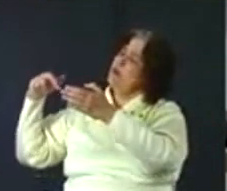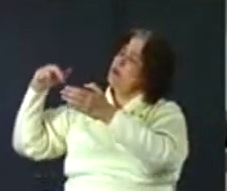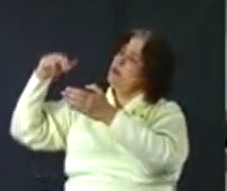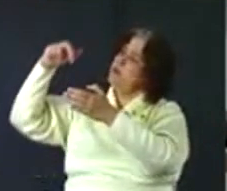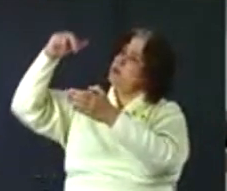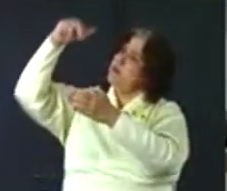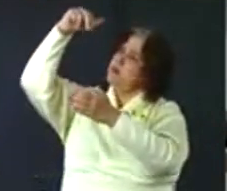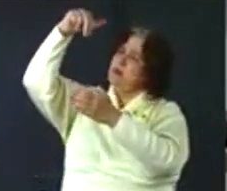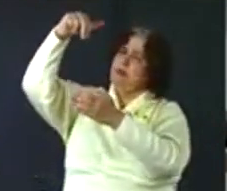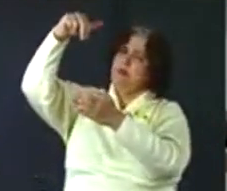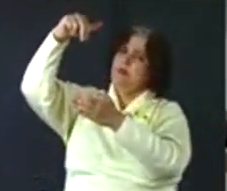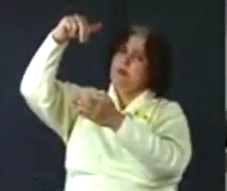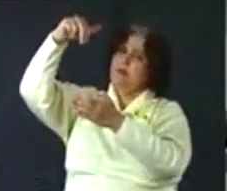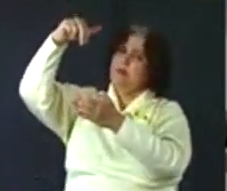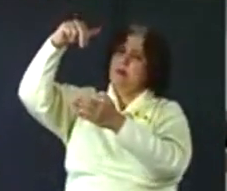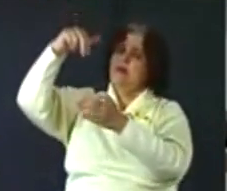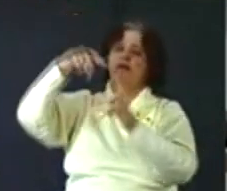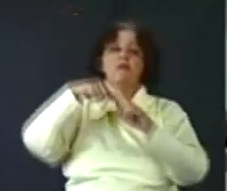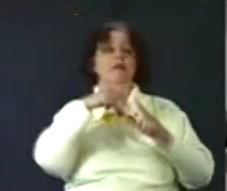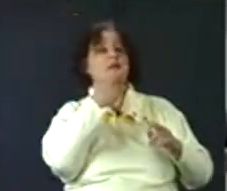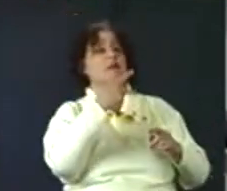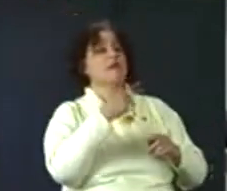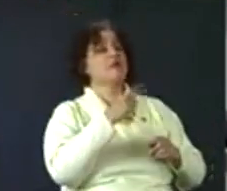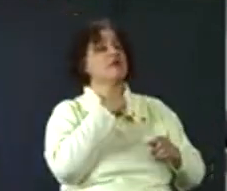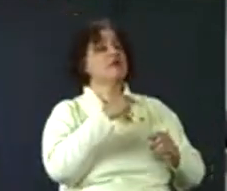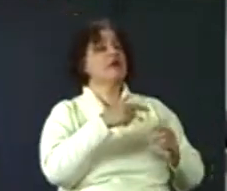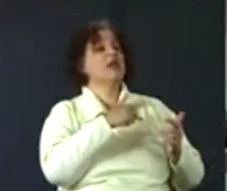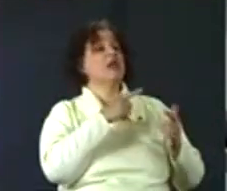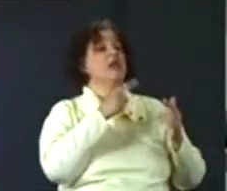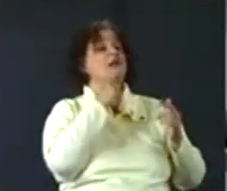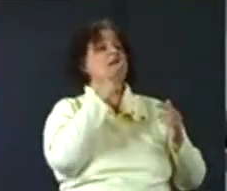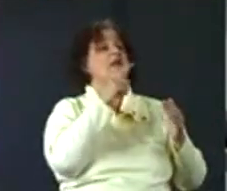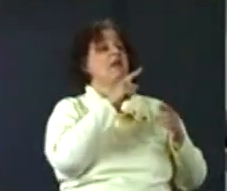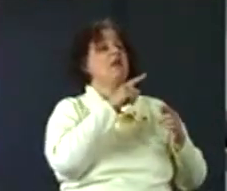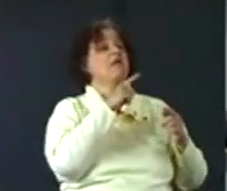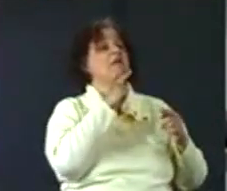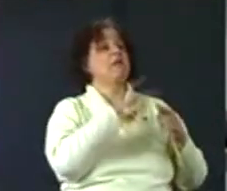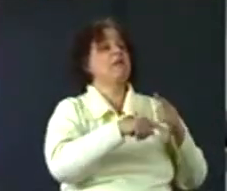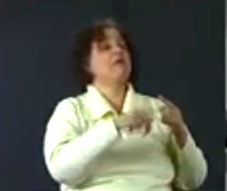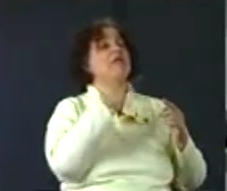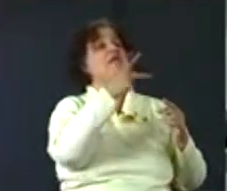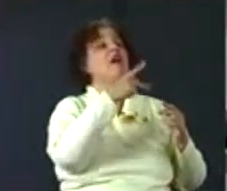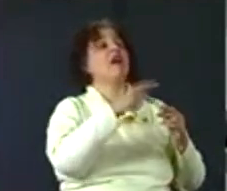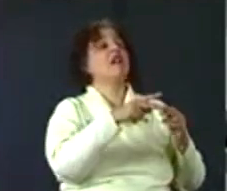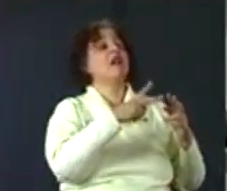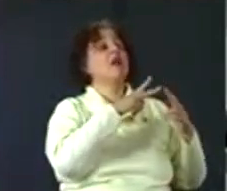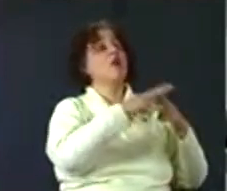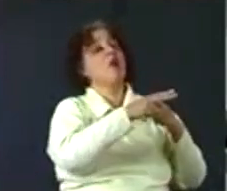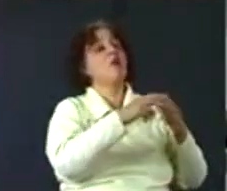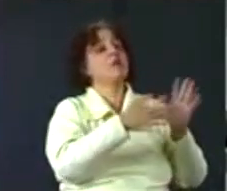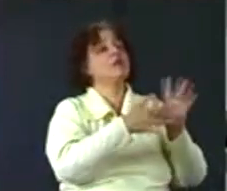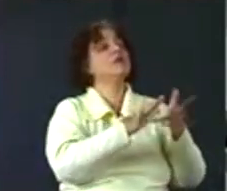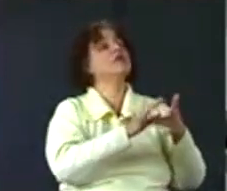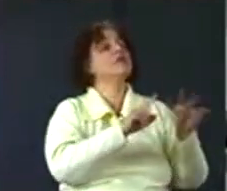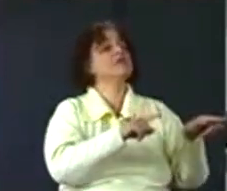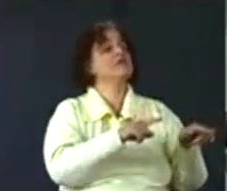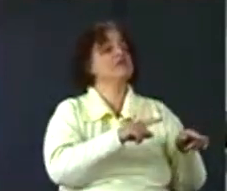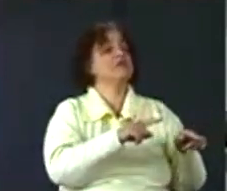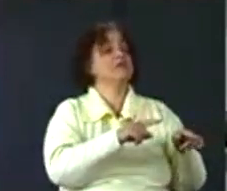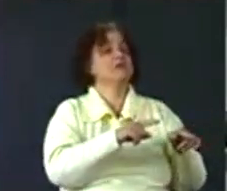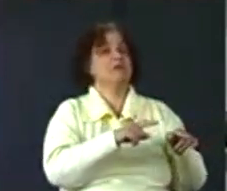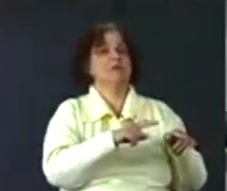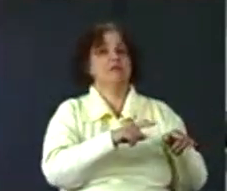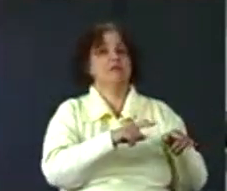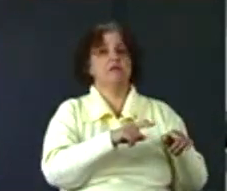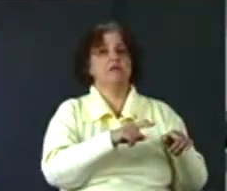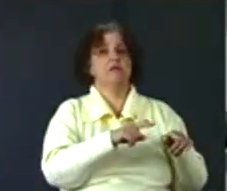morte para negar o nome do Senhor Jesus. Alguns chegam a dizer que o procônsul constrangia, ou constrangido dizia: Policarpo,